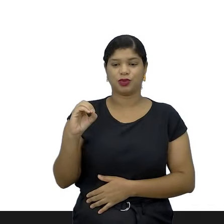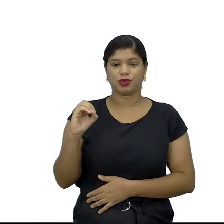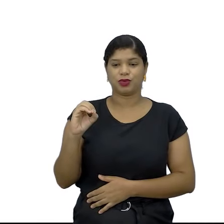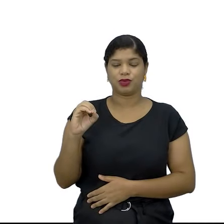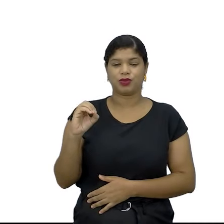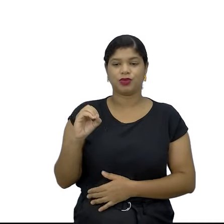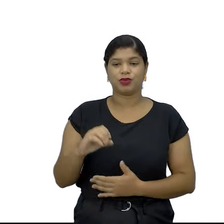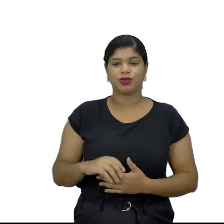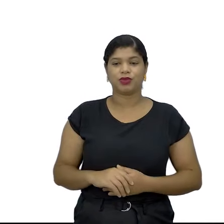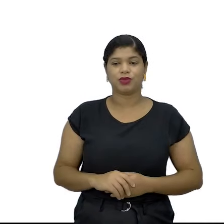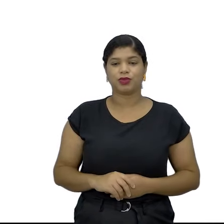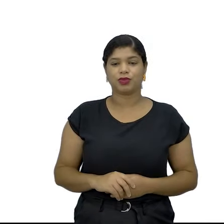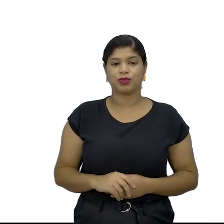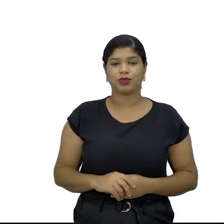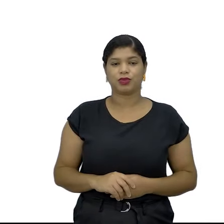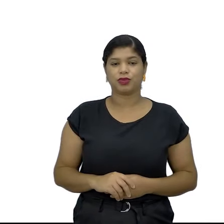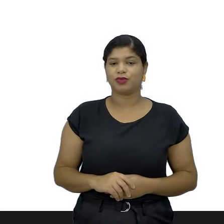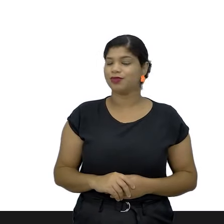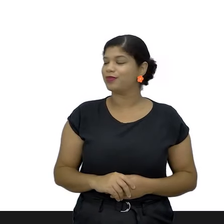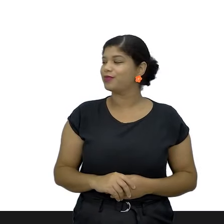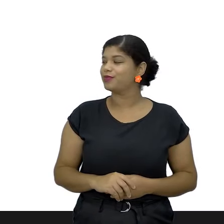traz o momento